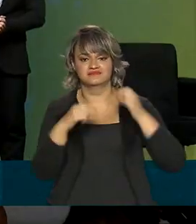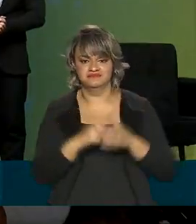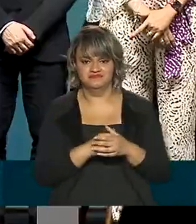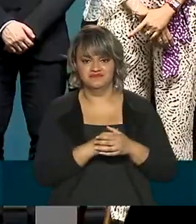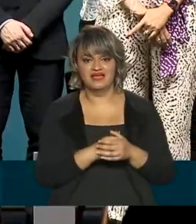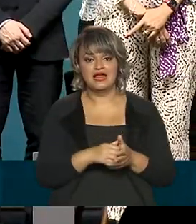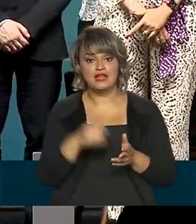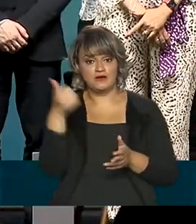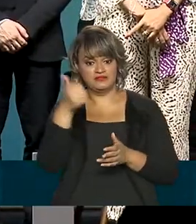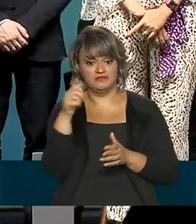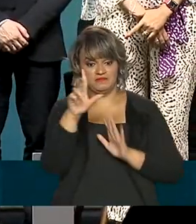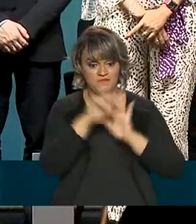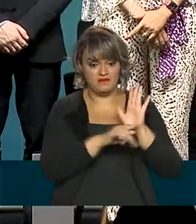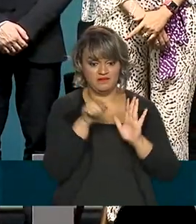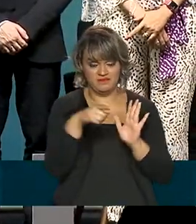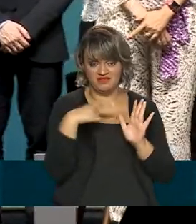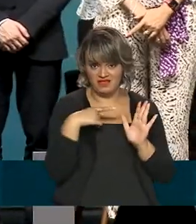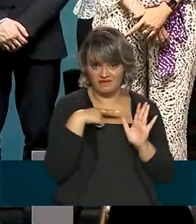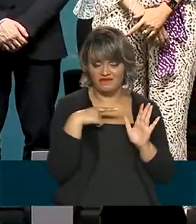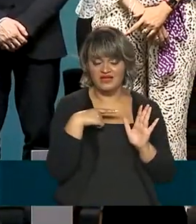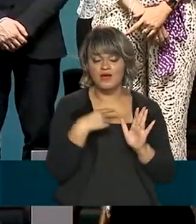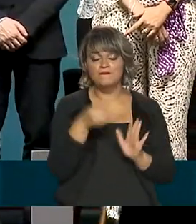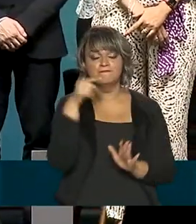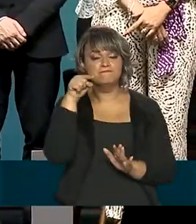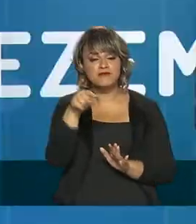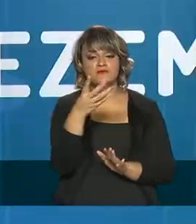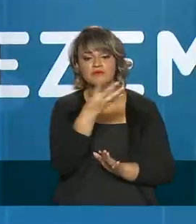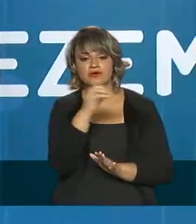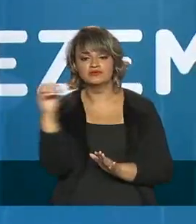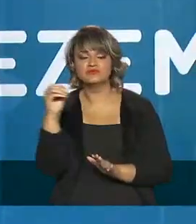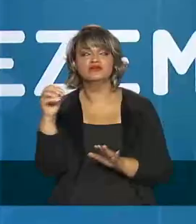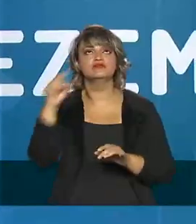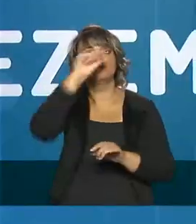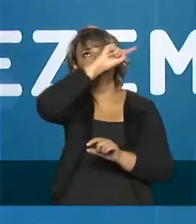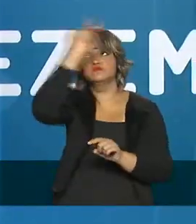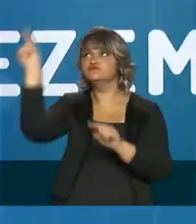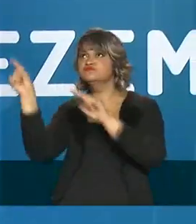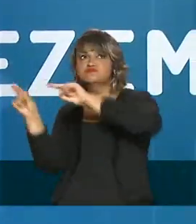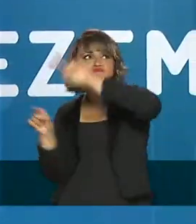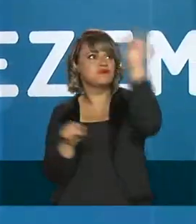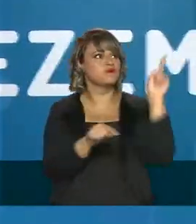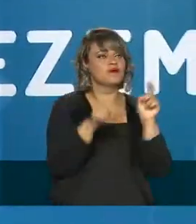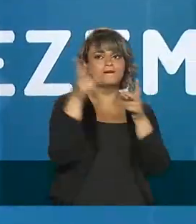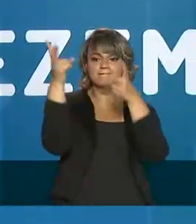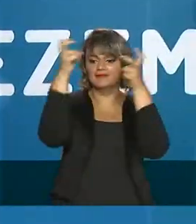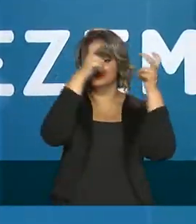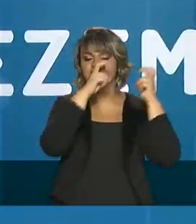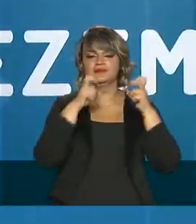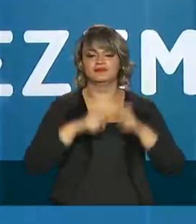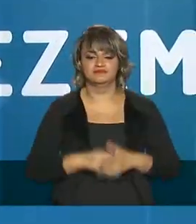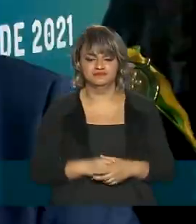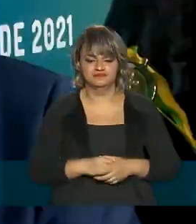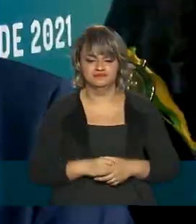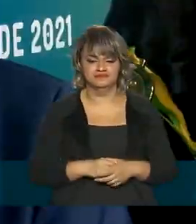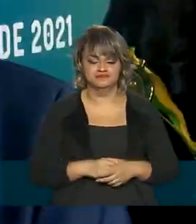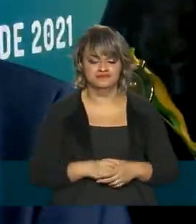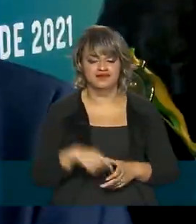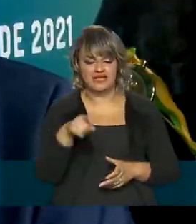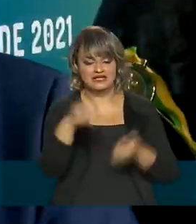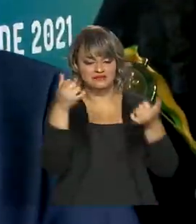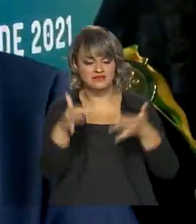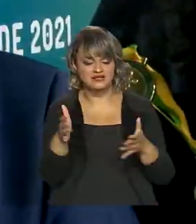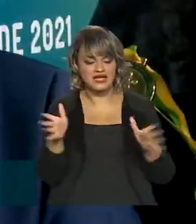nesta primeira edição do programa mais de 1.400 asteroides foram localizados pelas equipes brasileiras